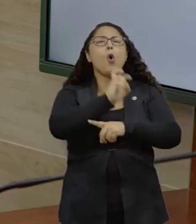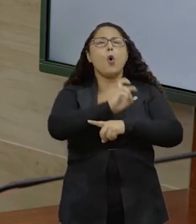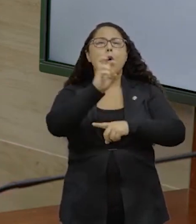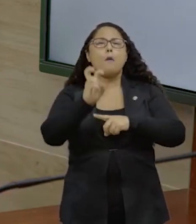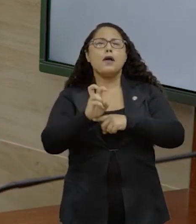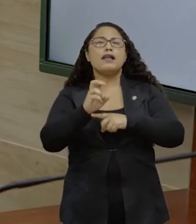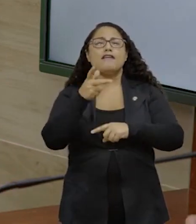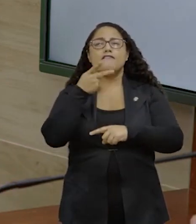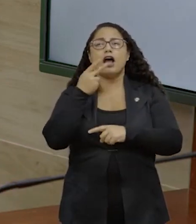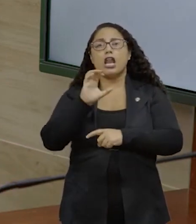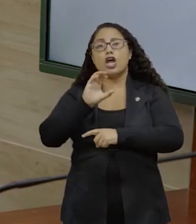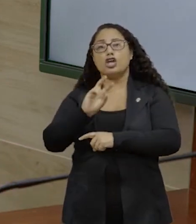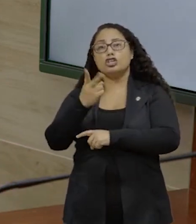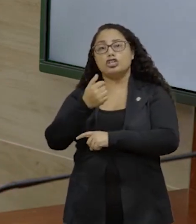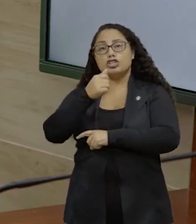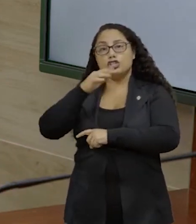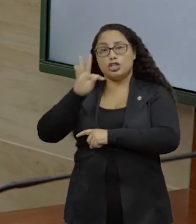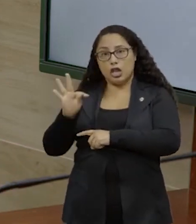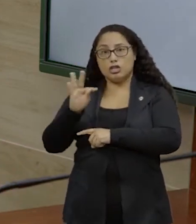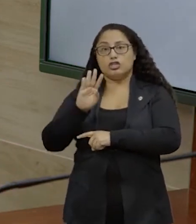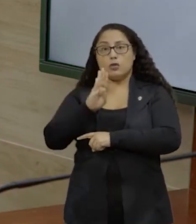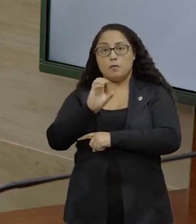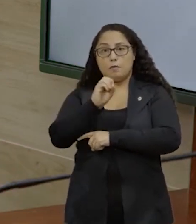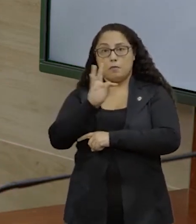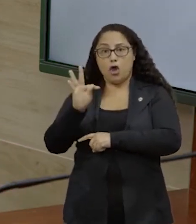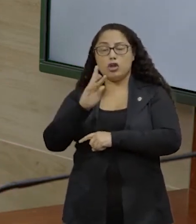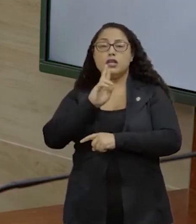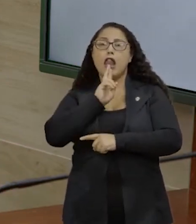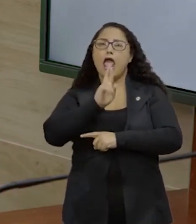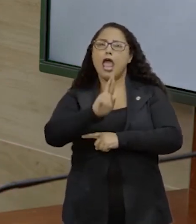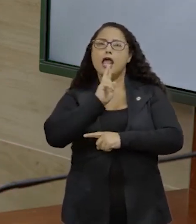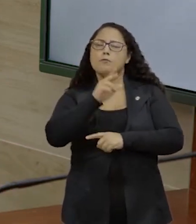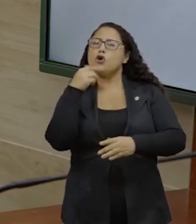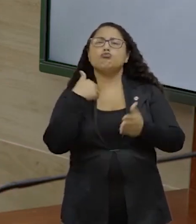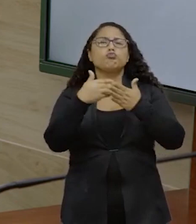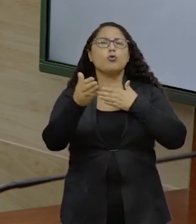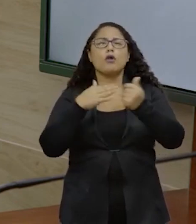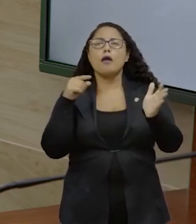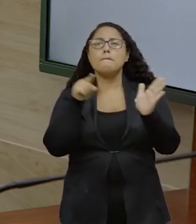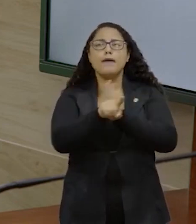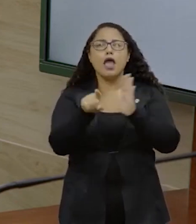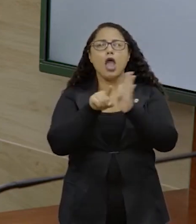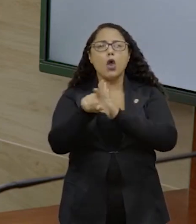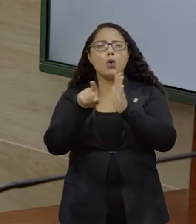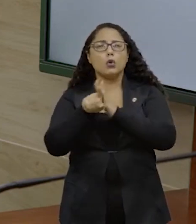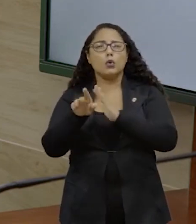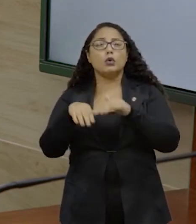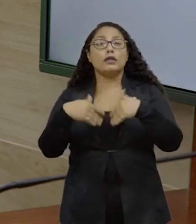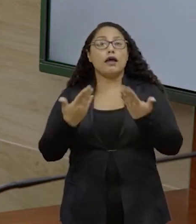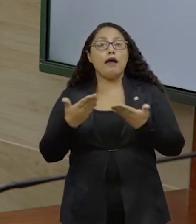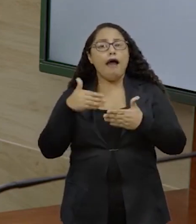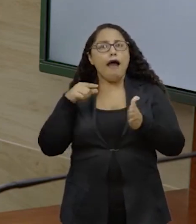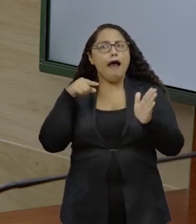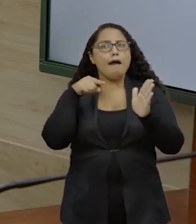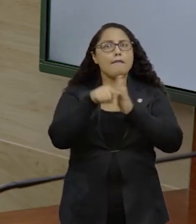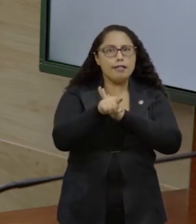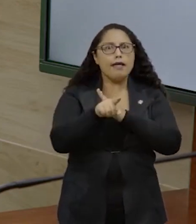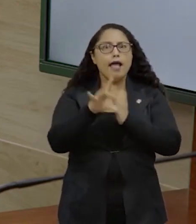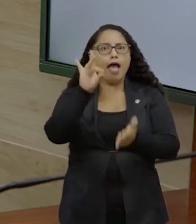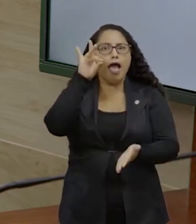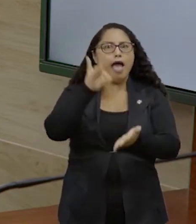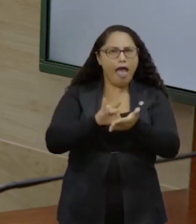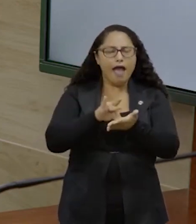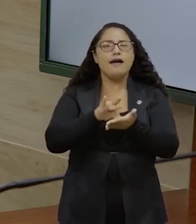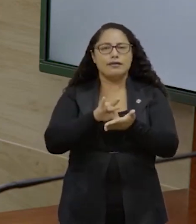gente chama de chatbot. E nesse robô, ele vai te respondendo qualquer pergunta que você fizer. E aí, a pergunta pode ser